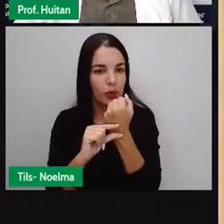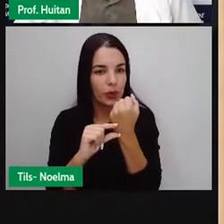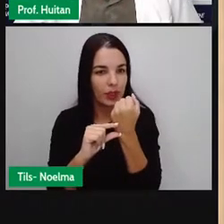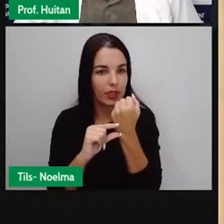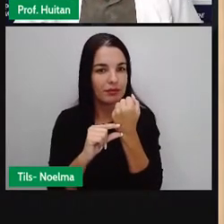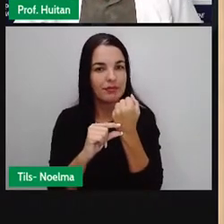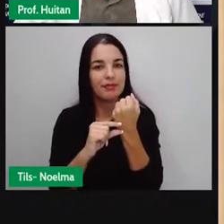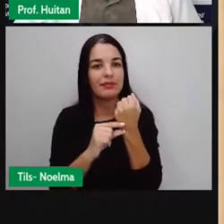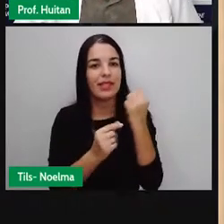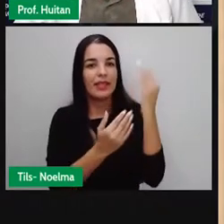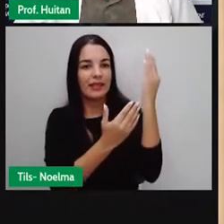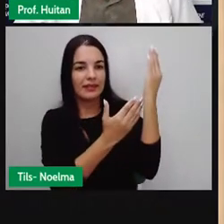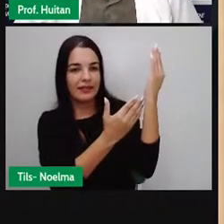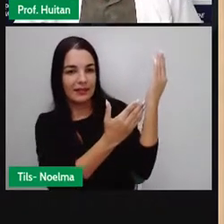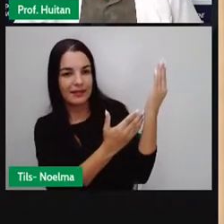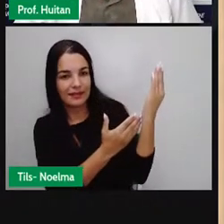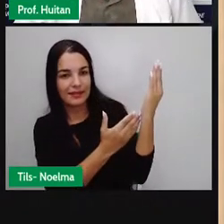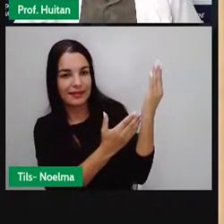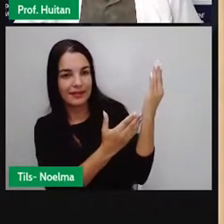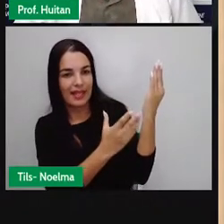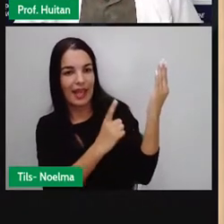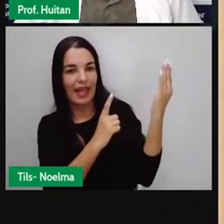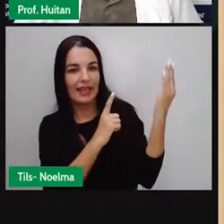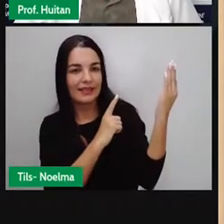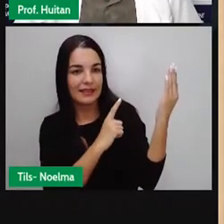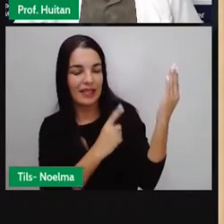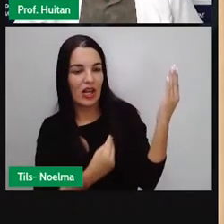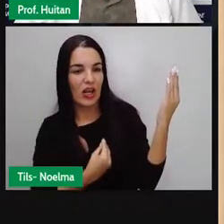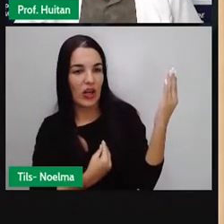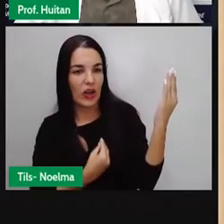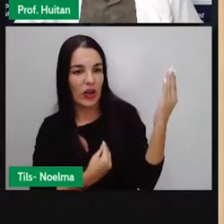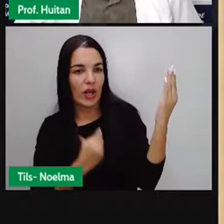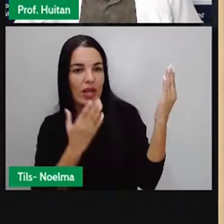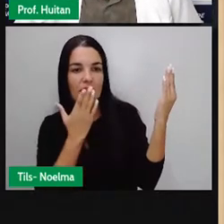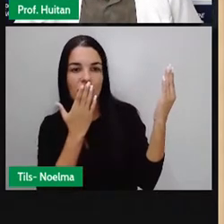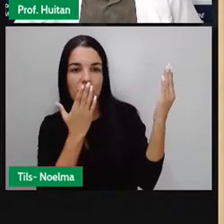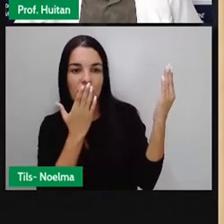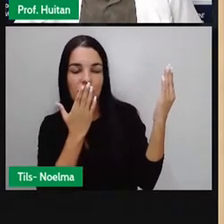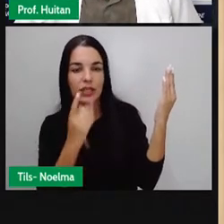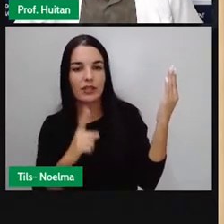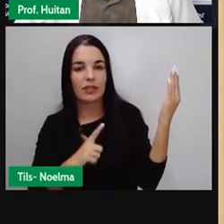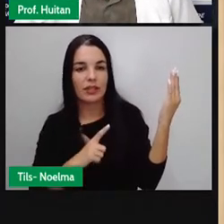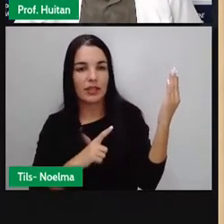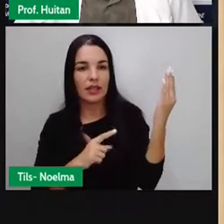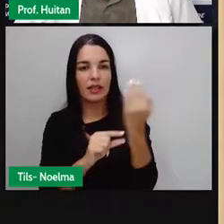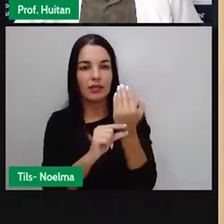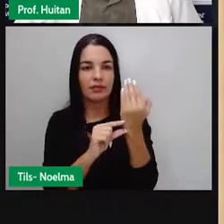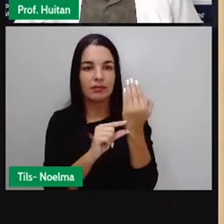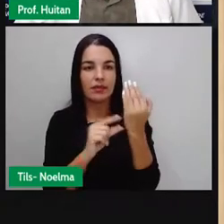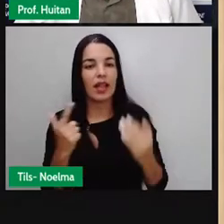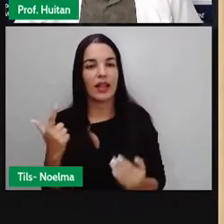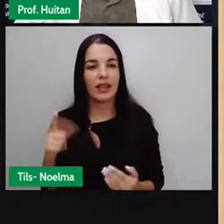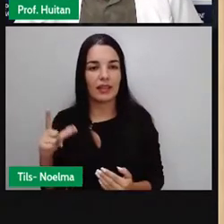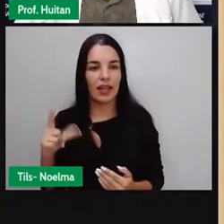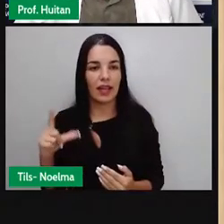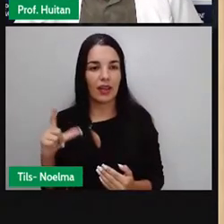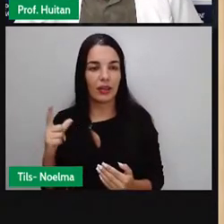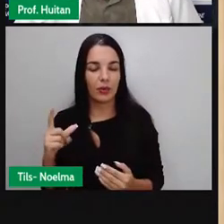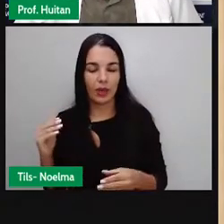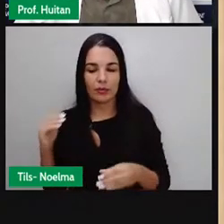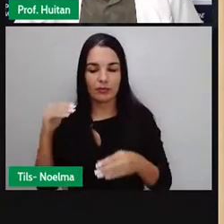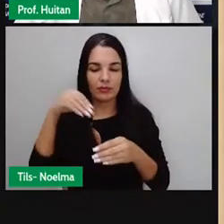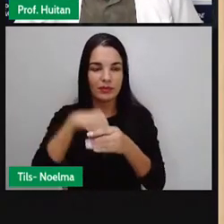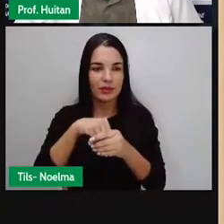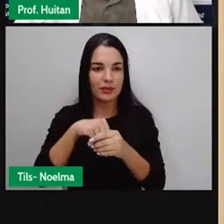Krenak, Aurita Tabajara, Juli do Rico, Davi Kopenawa e